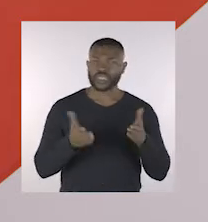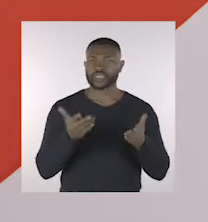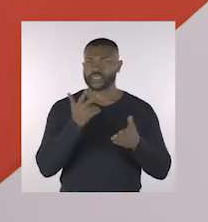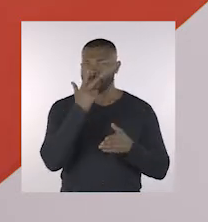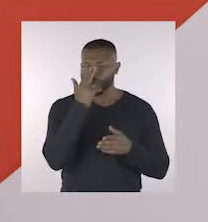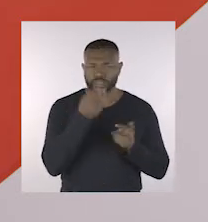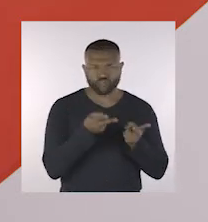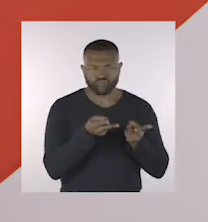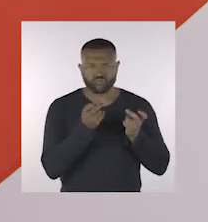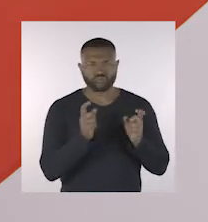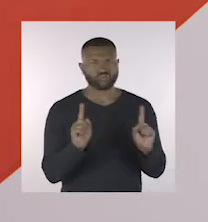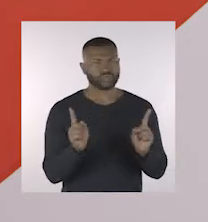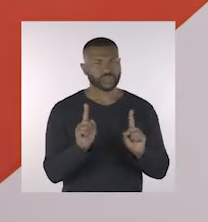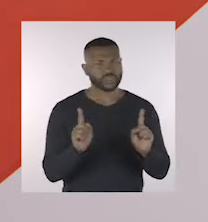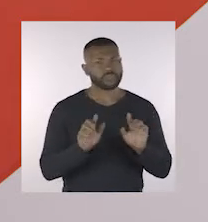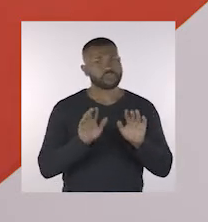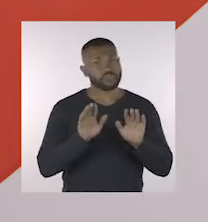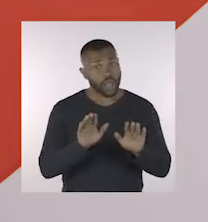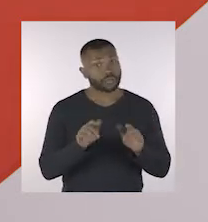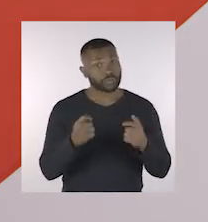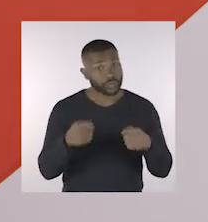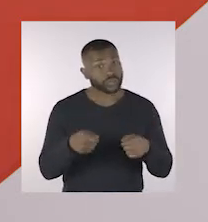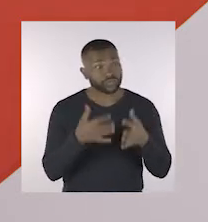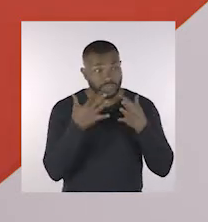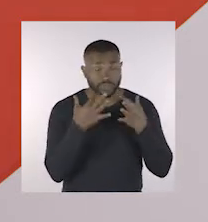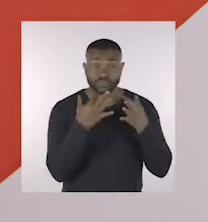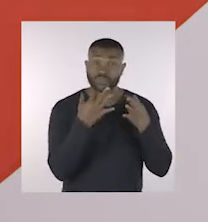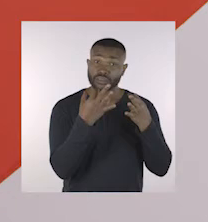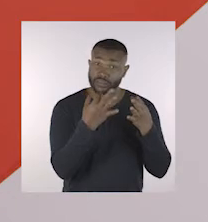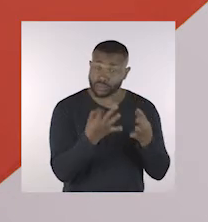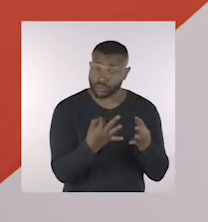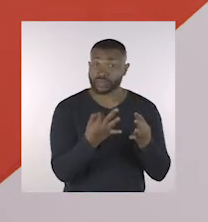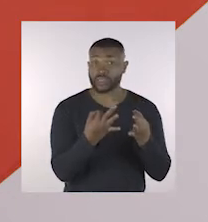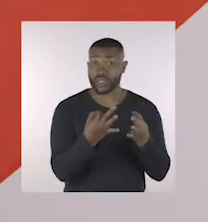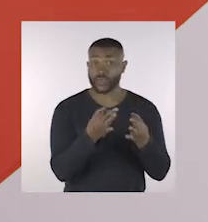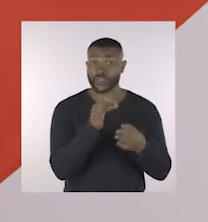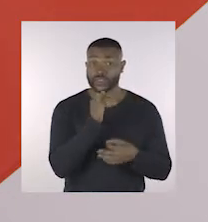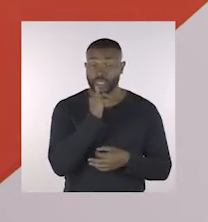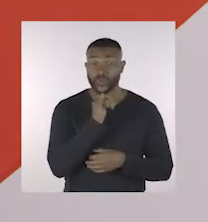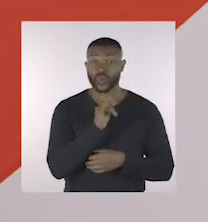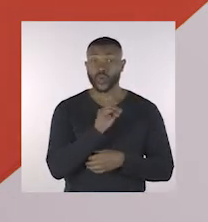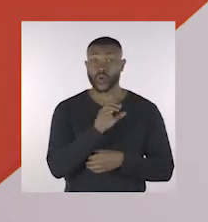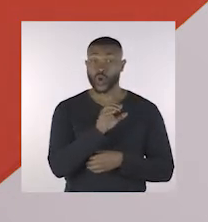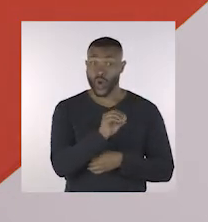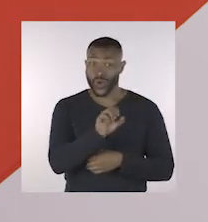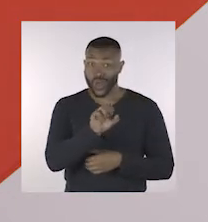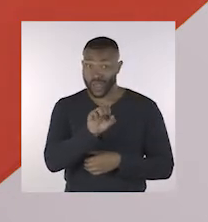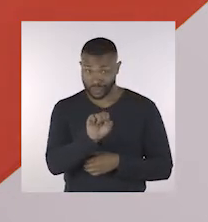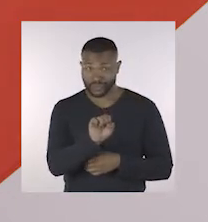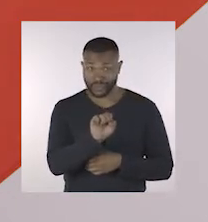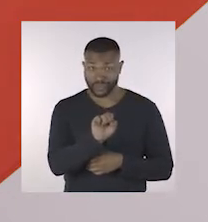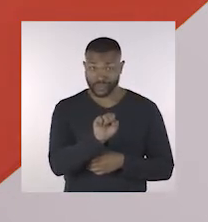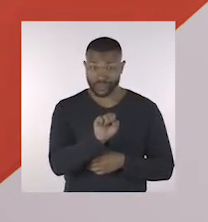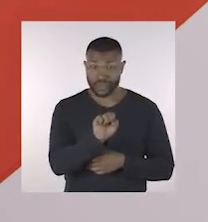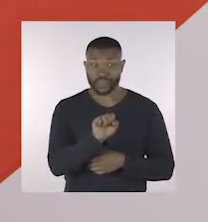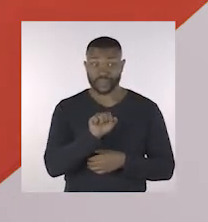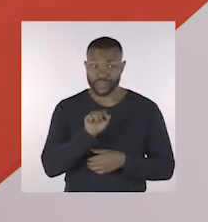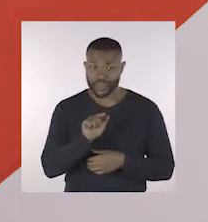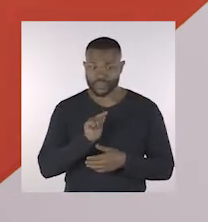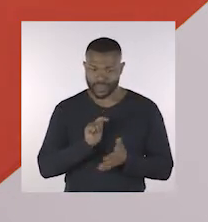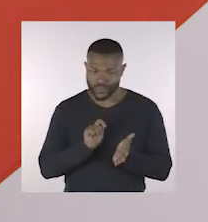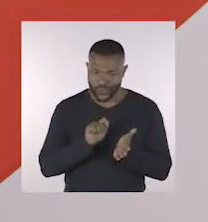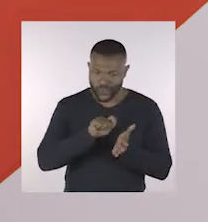às vezes passa desapercebido mas que não dever o que só Azul esses hoje